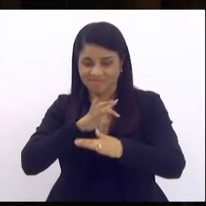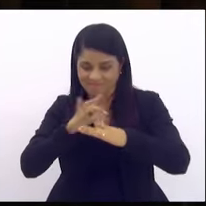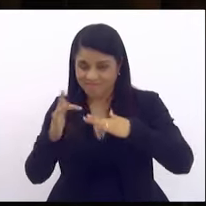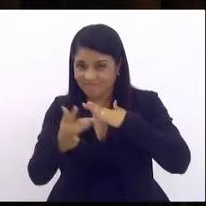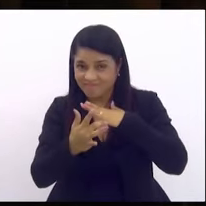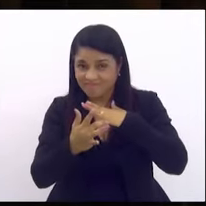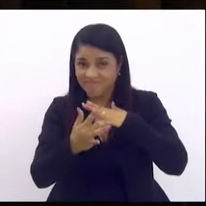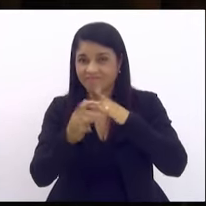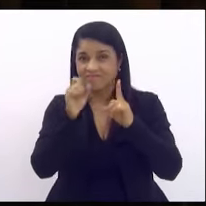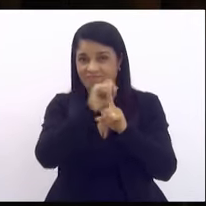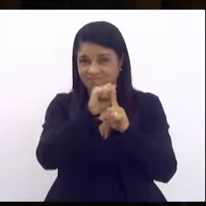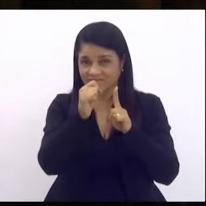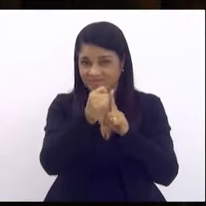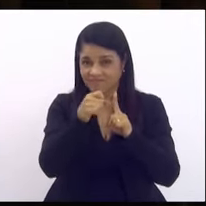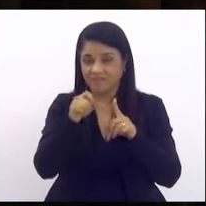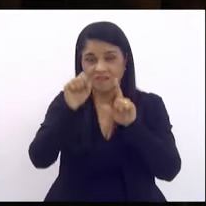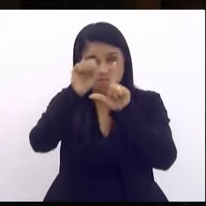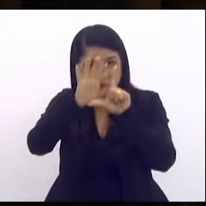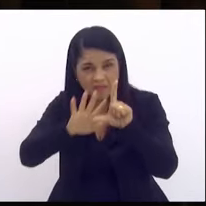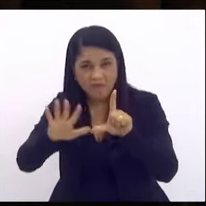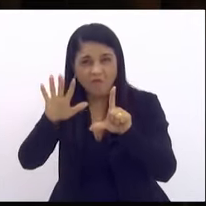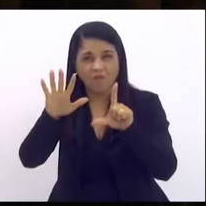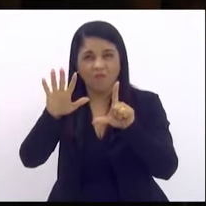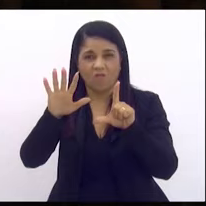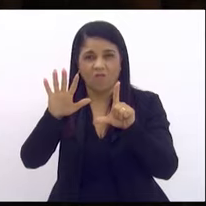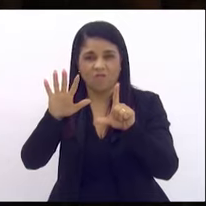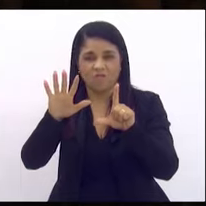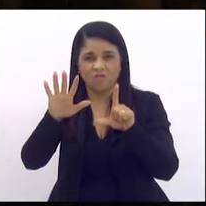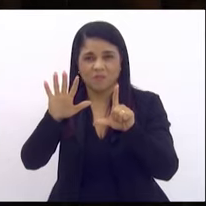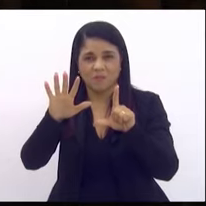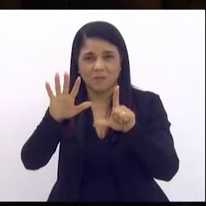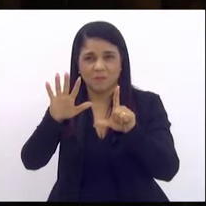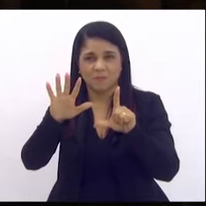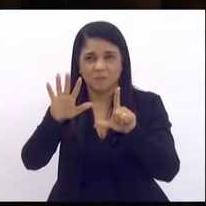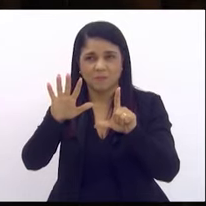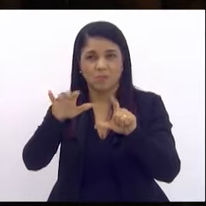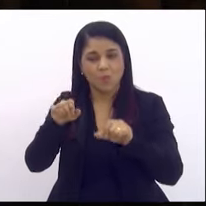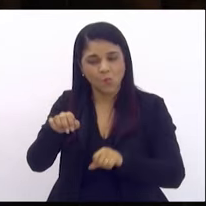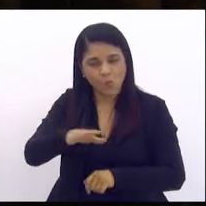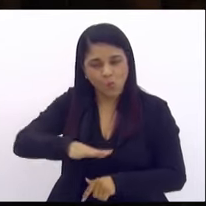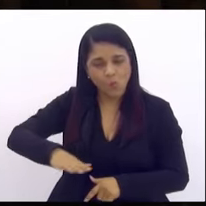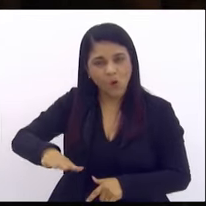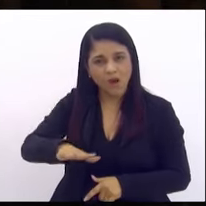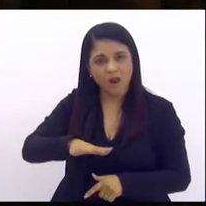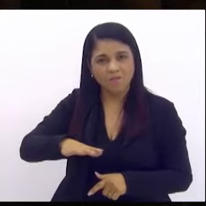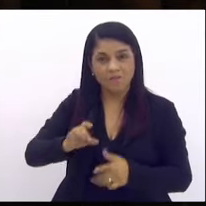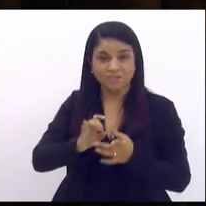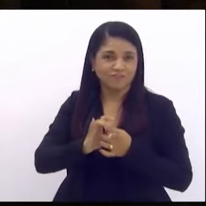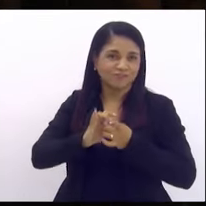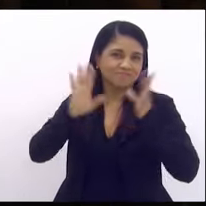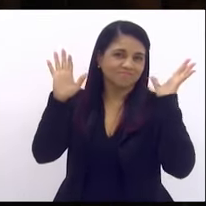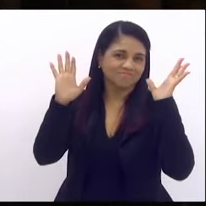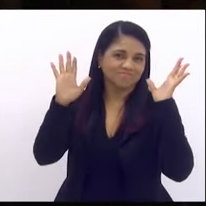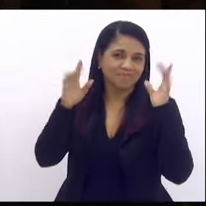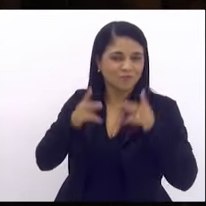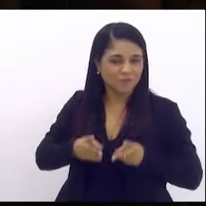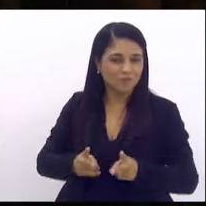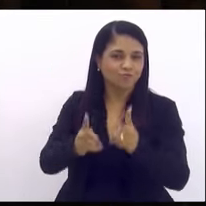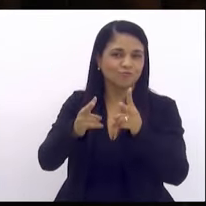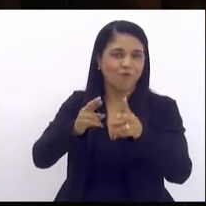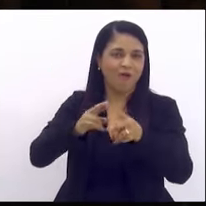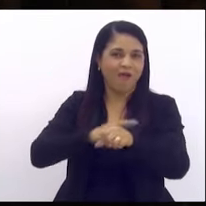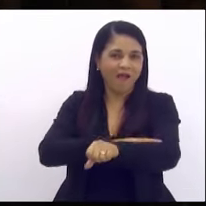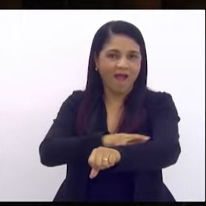que vem nessas plataformas eh um ambiente fértil e livre para continuar cometendo